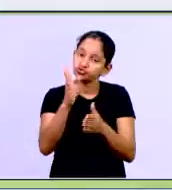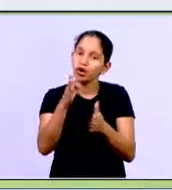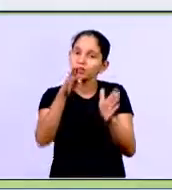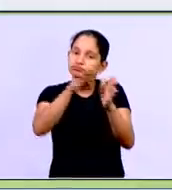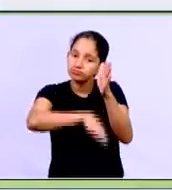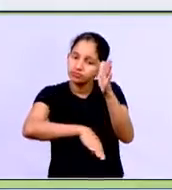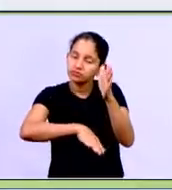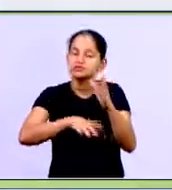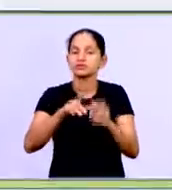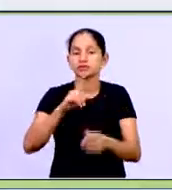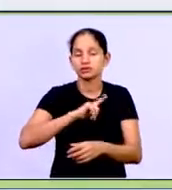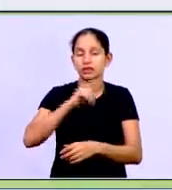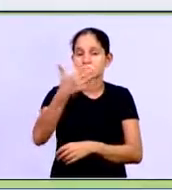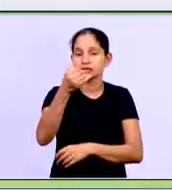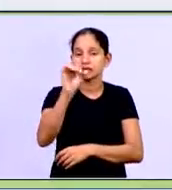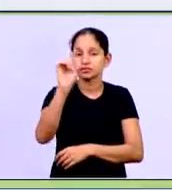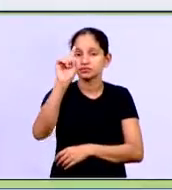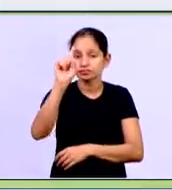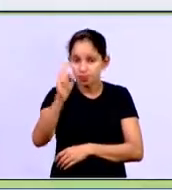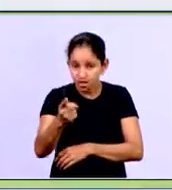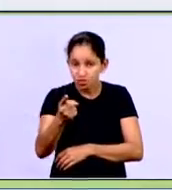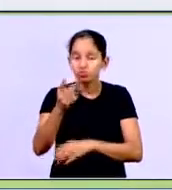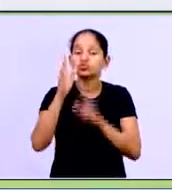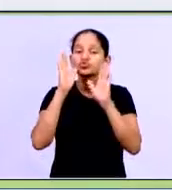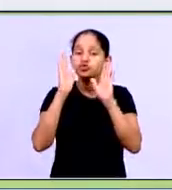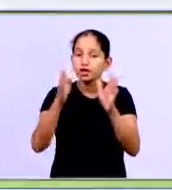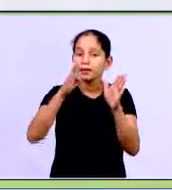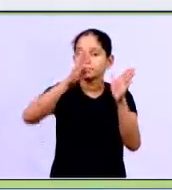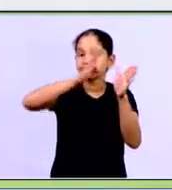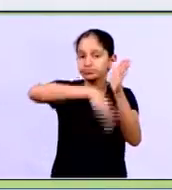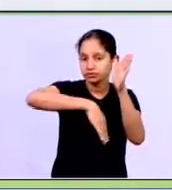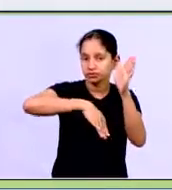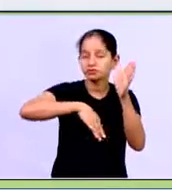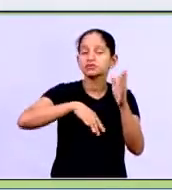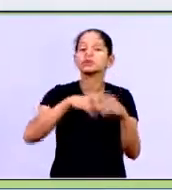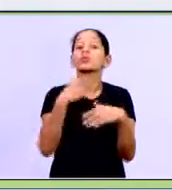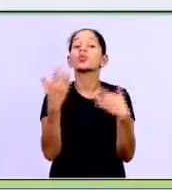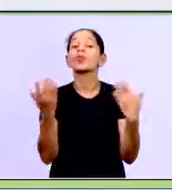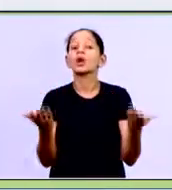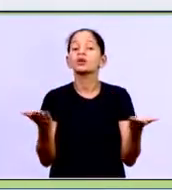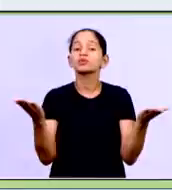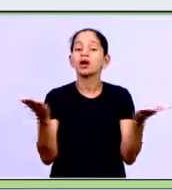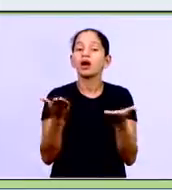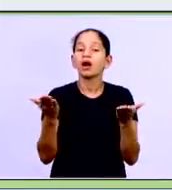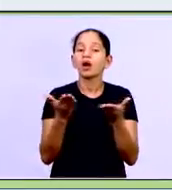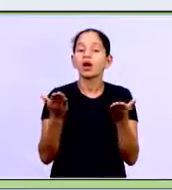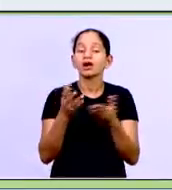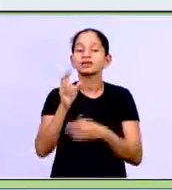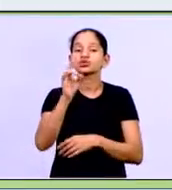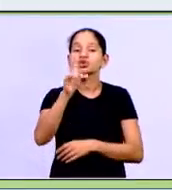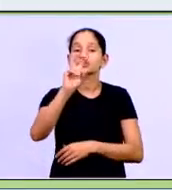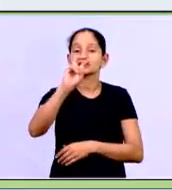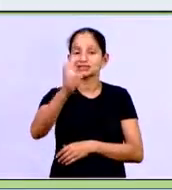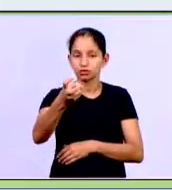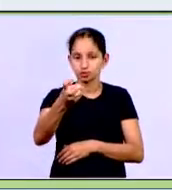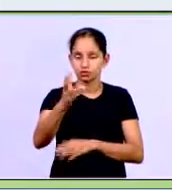10 mil, porque dos 10 mil eu paguei já essas duas prestações. Então só devo 5 mil.